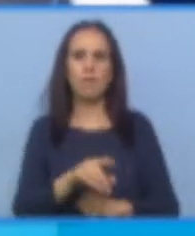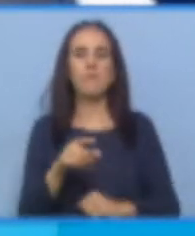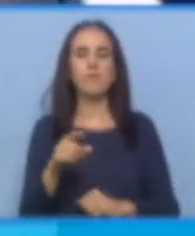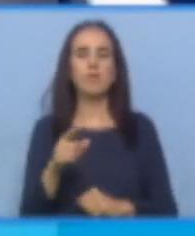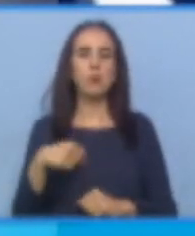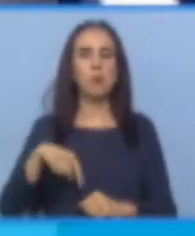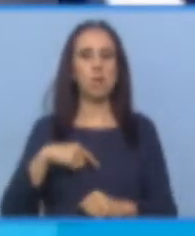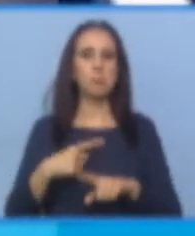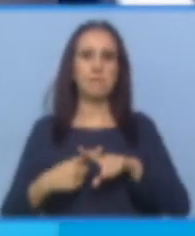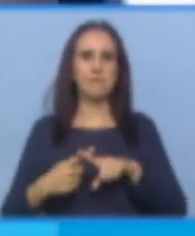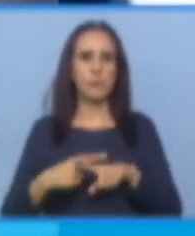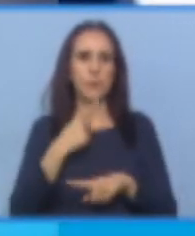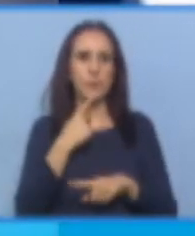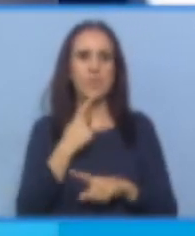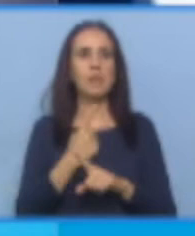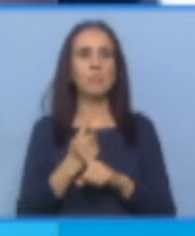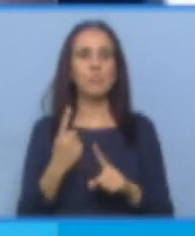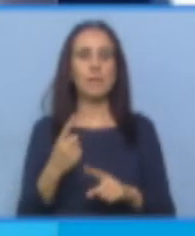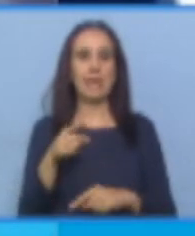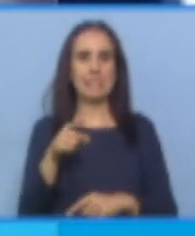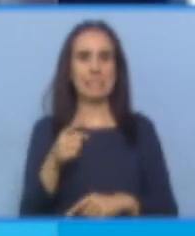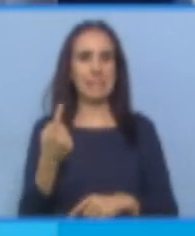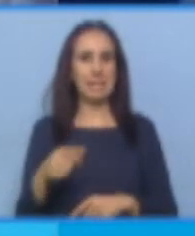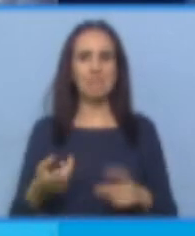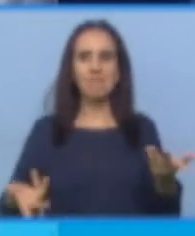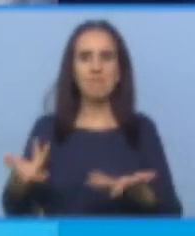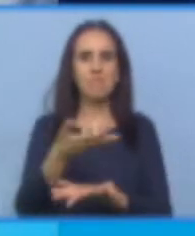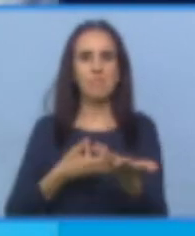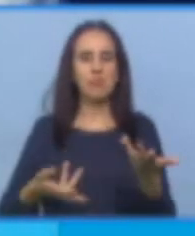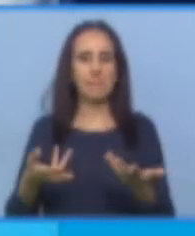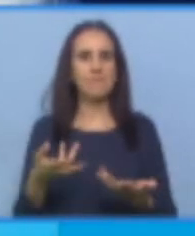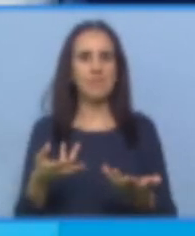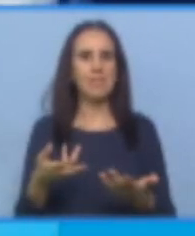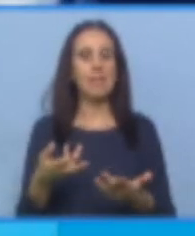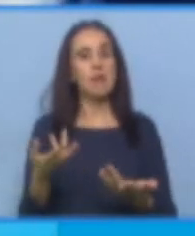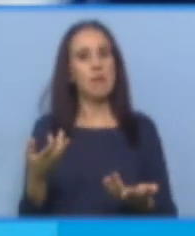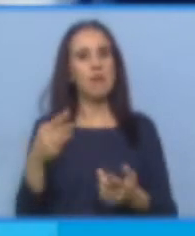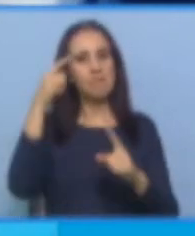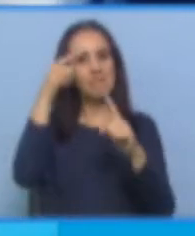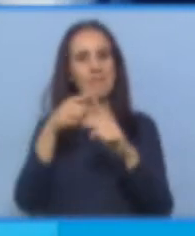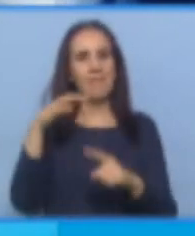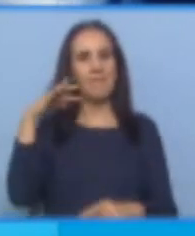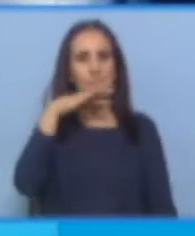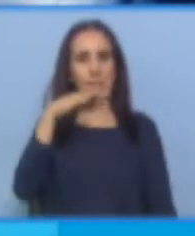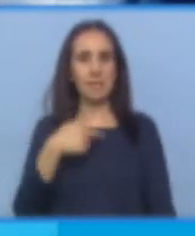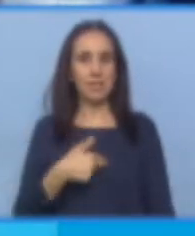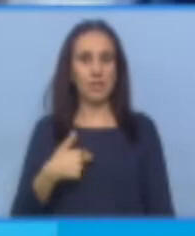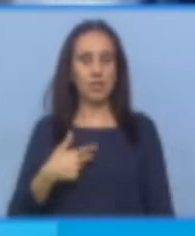e ficámos muito entusiasmados por haver este tipo de dinâmica orientada para as famílias cristãs.